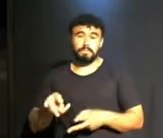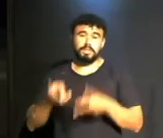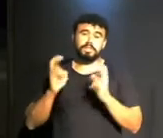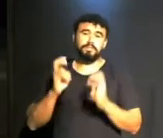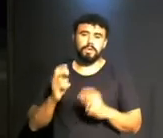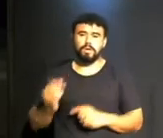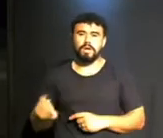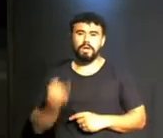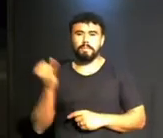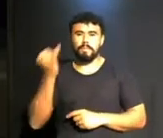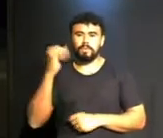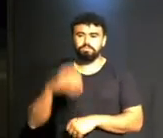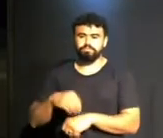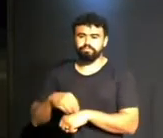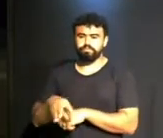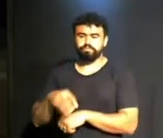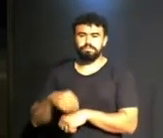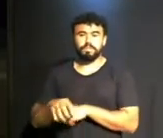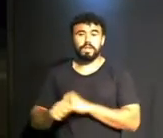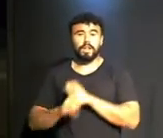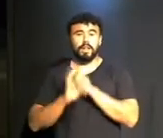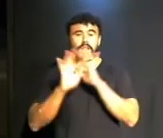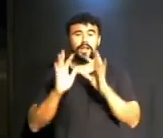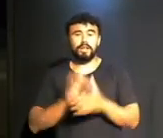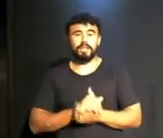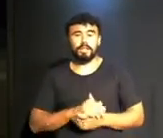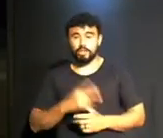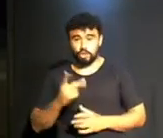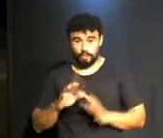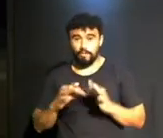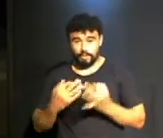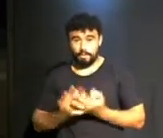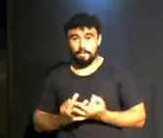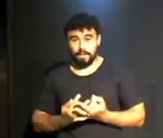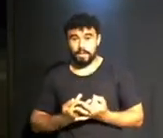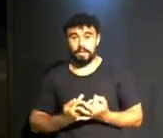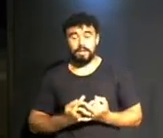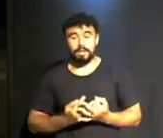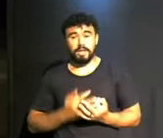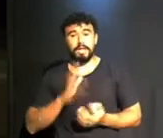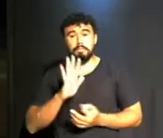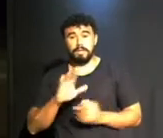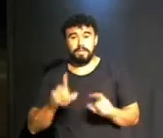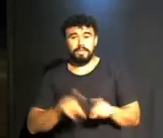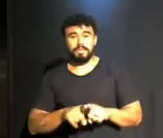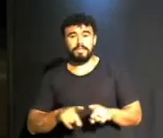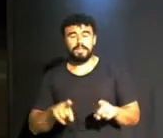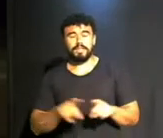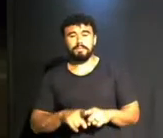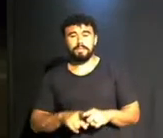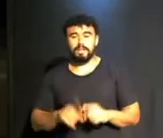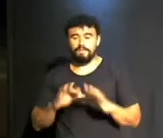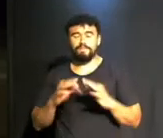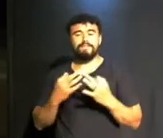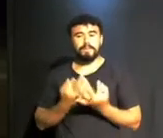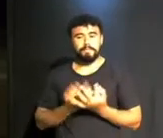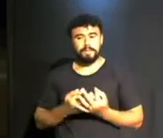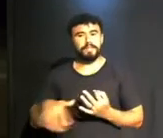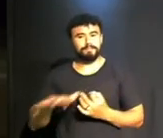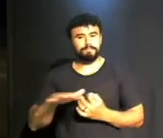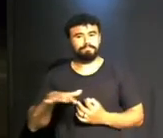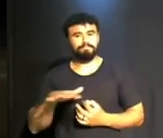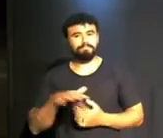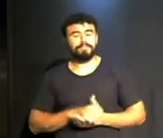de dar instruções Claras não só para sua família biológica mas sobretudo para sua família